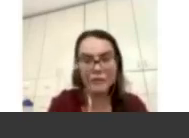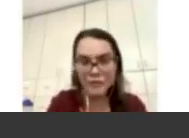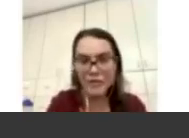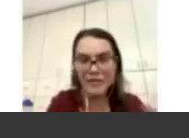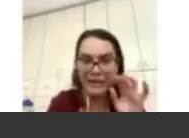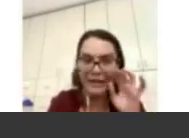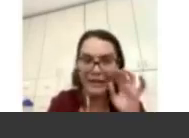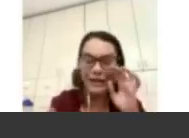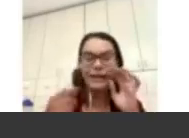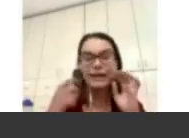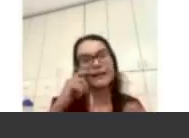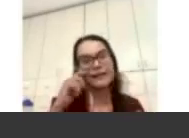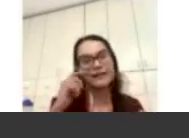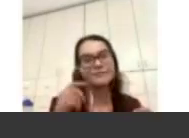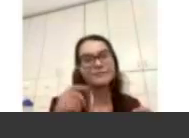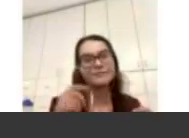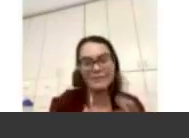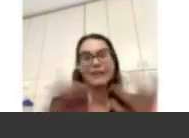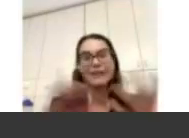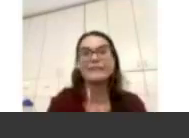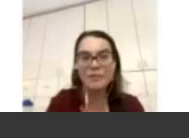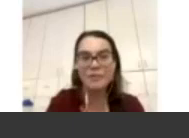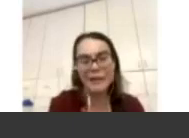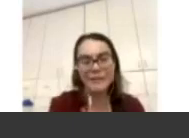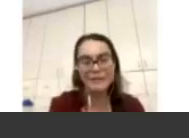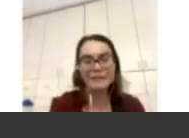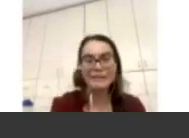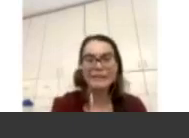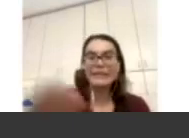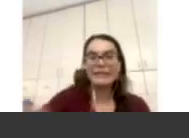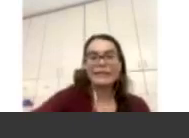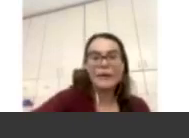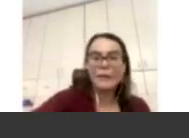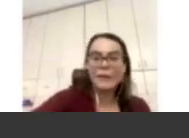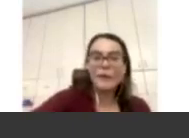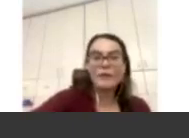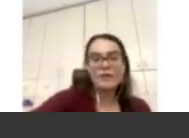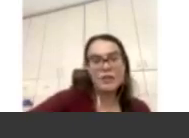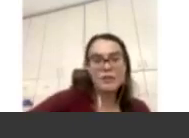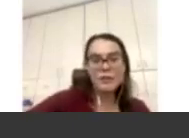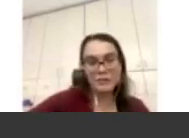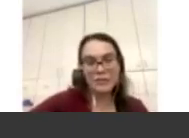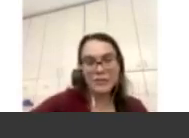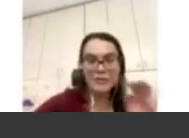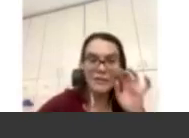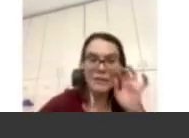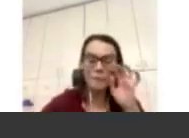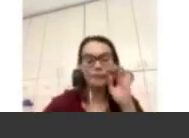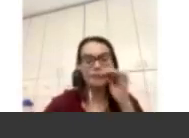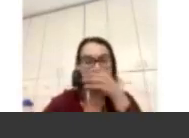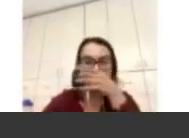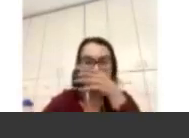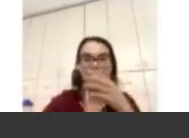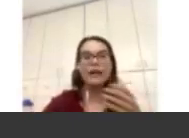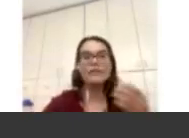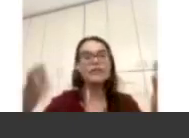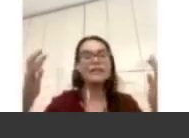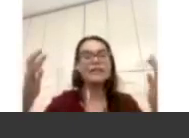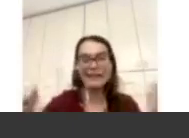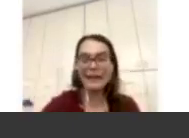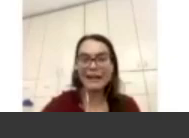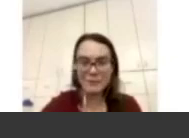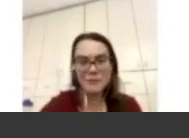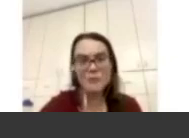quis difundir a estratégia PAC, né? Então, quando a gente fez toda essa divisão, a